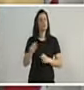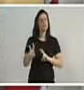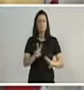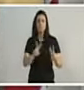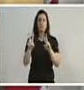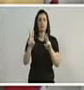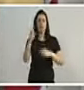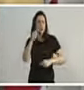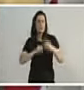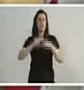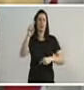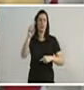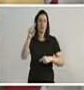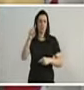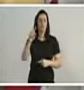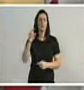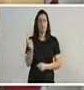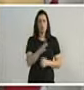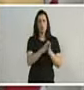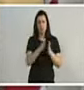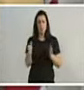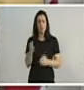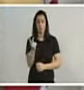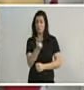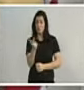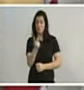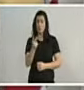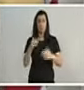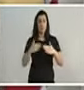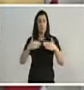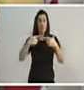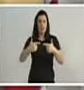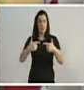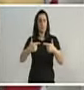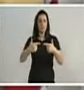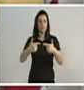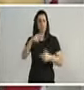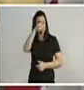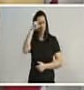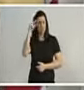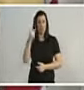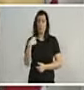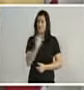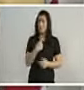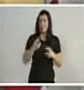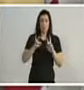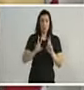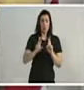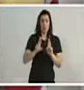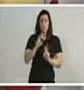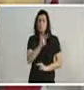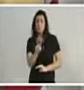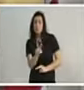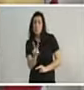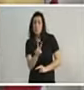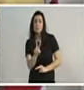é de vocês à frente da administração pública nossa cidade da qual estaremos obviamente torcendo pra que realmente